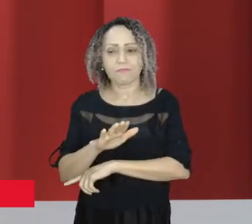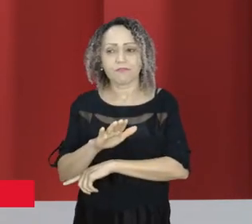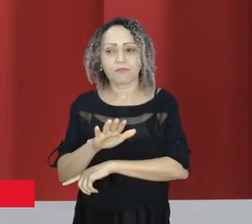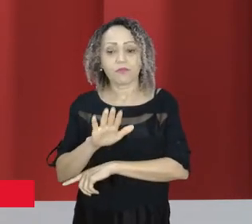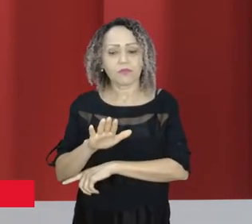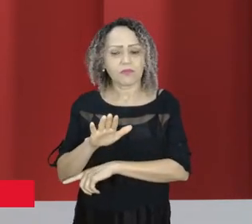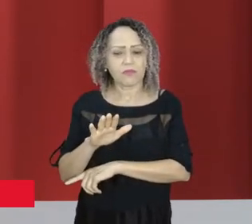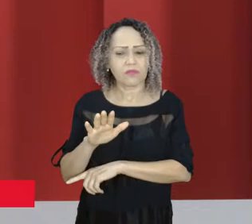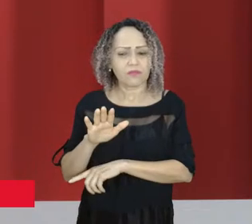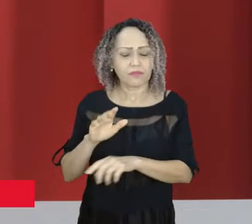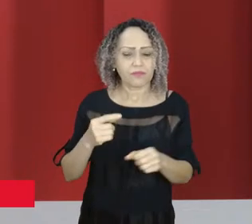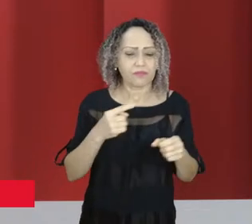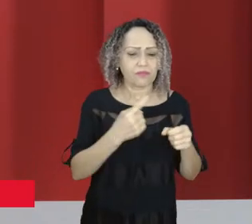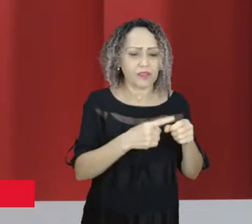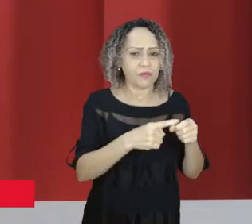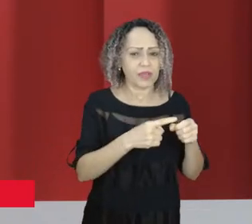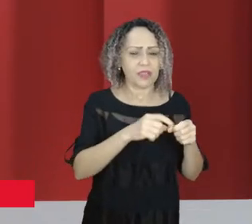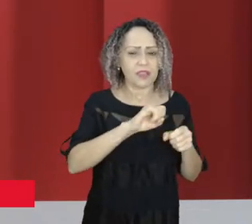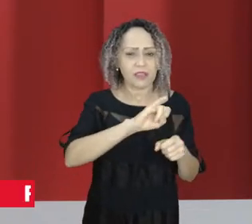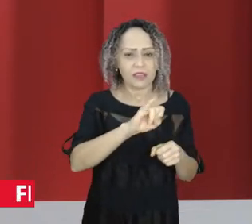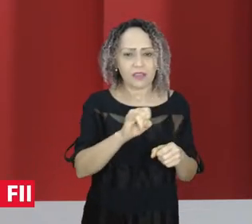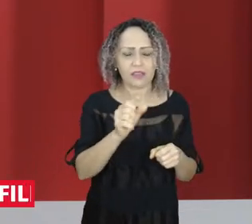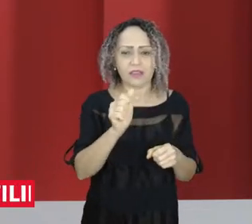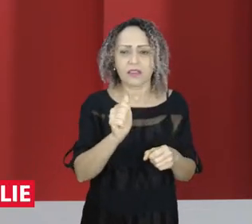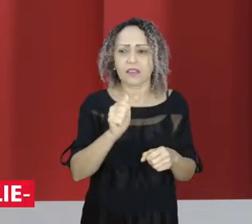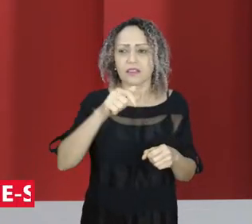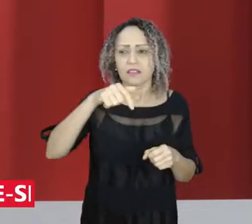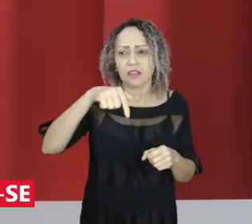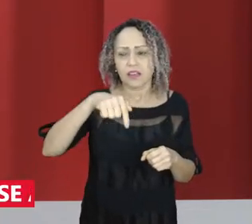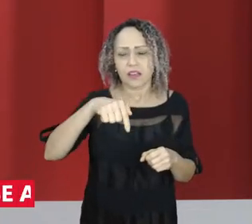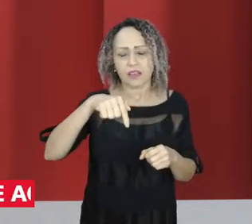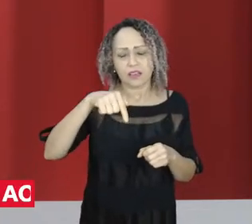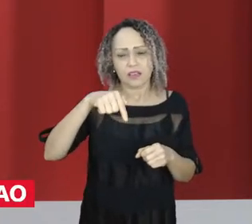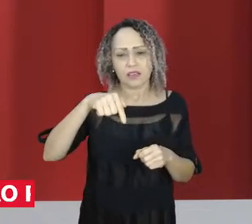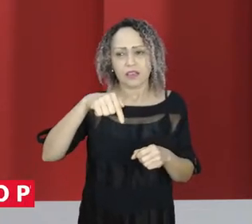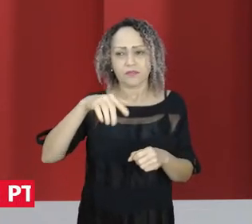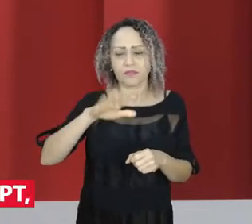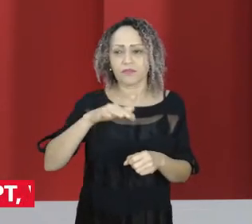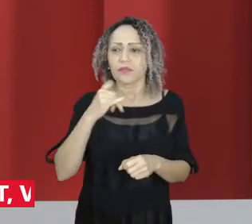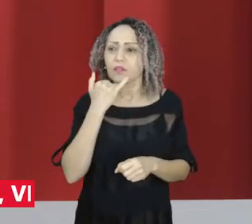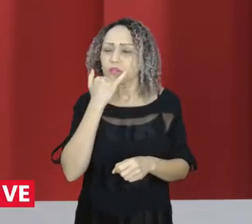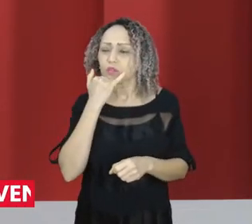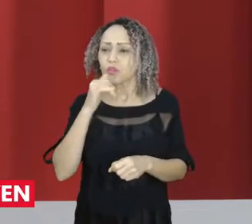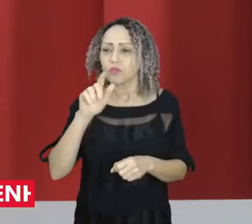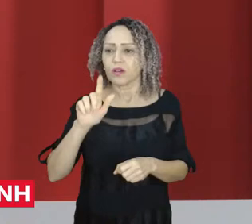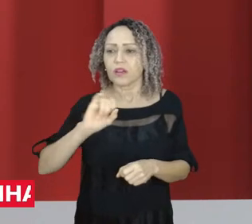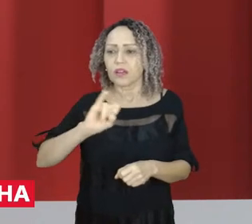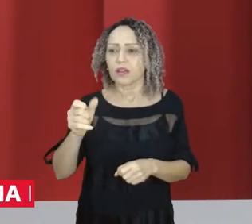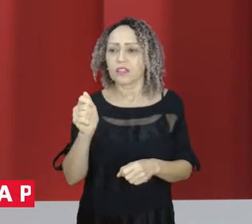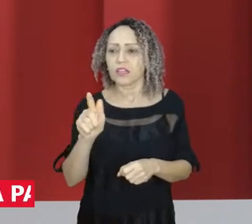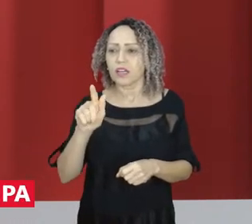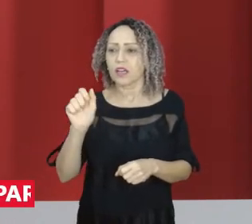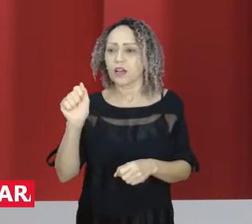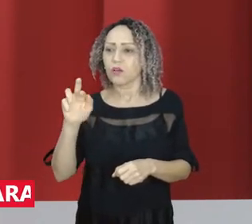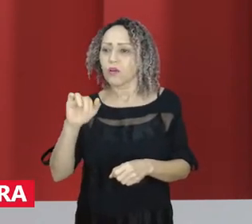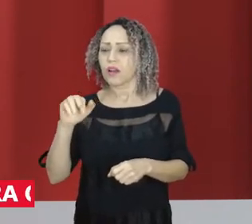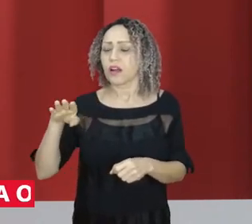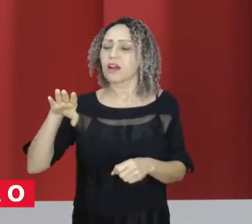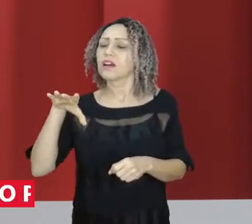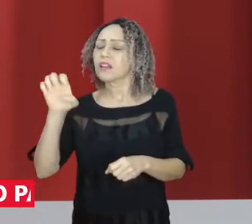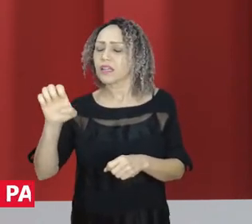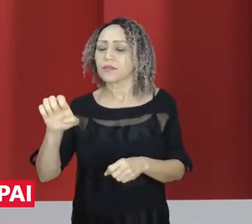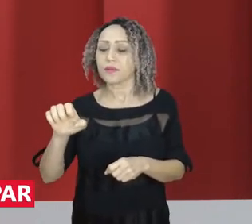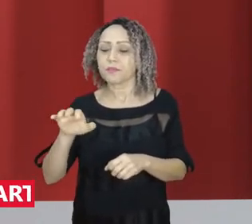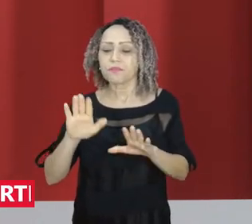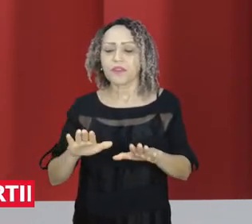Jaguaribe também? Sábado, cortejo, 8 horas, concentração, casarão. Manda de novo aqui pra gente, Israel, pra gente organizar isso, incluir na nossa agenda,